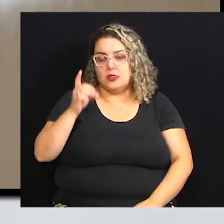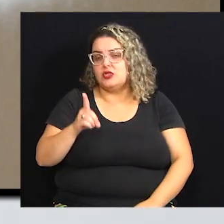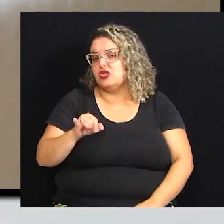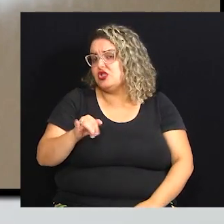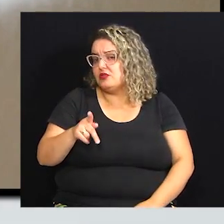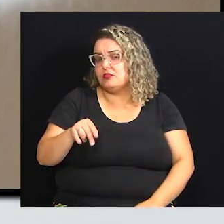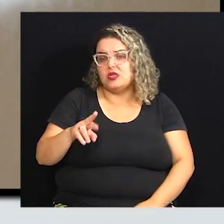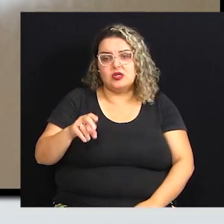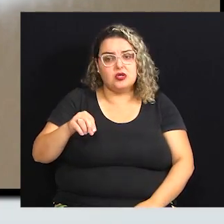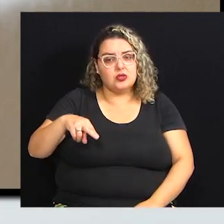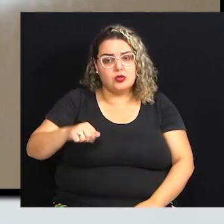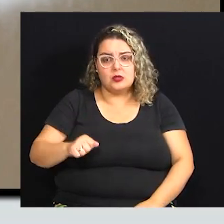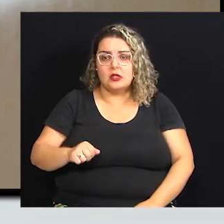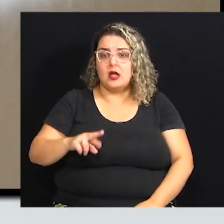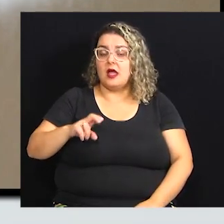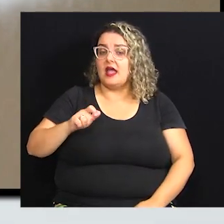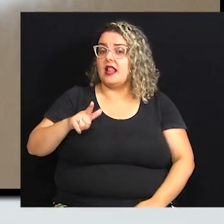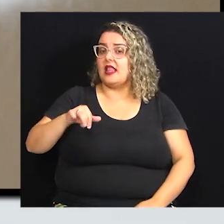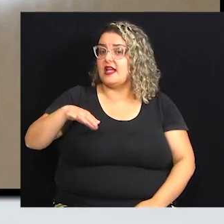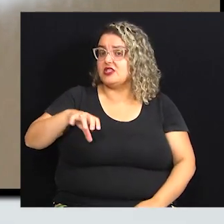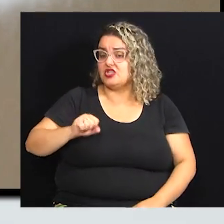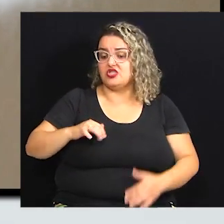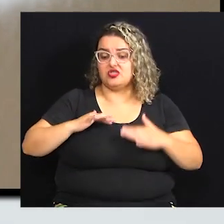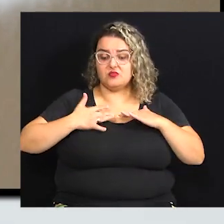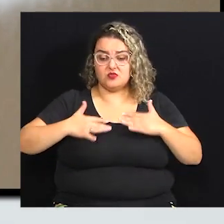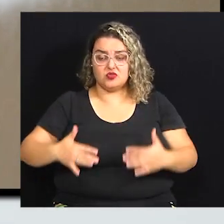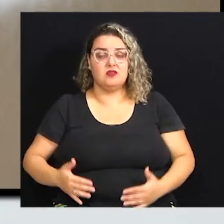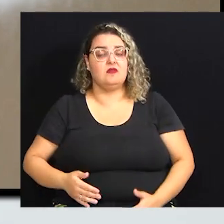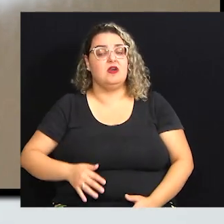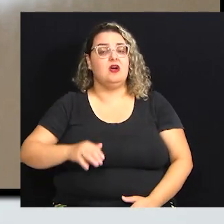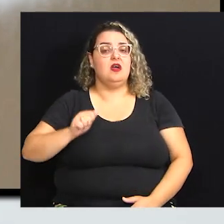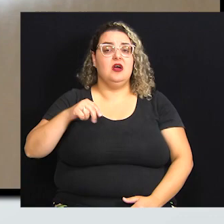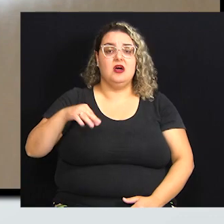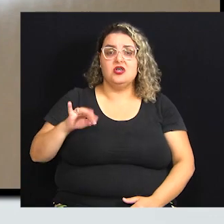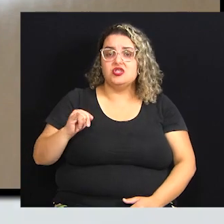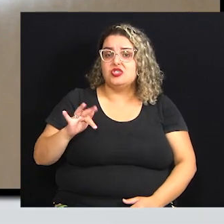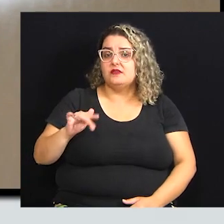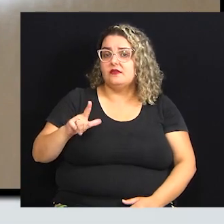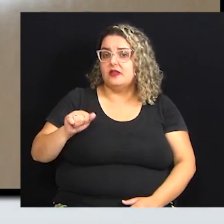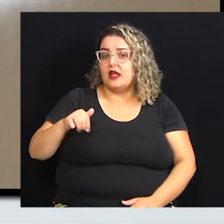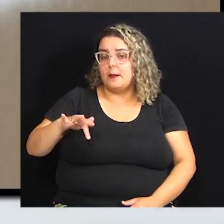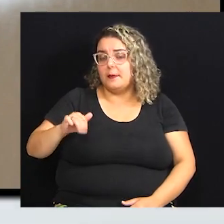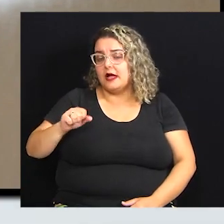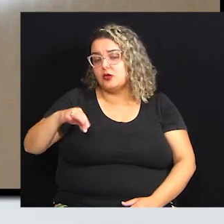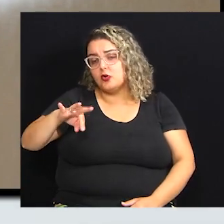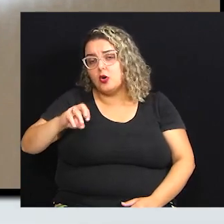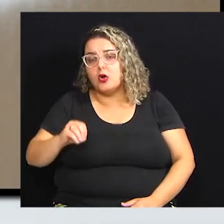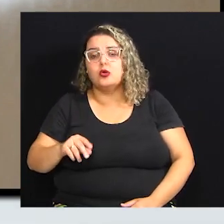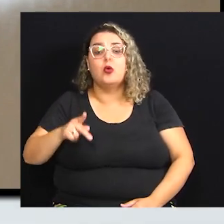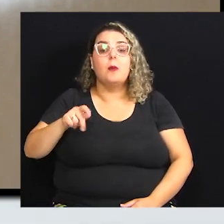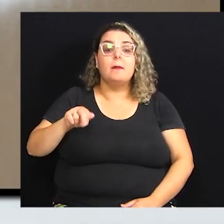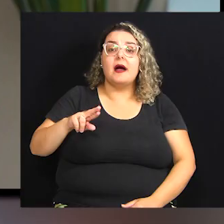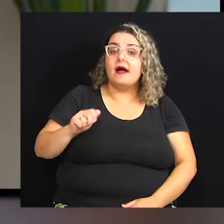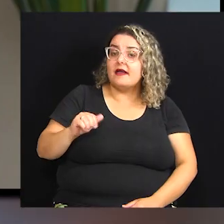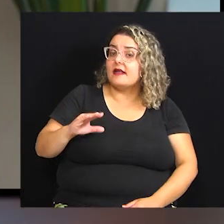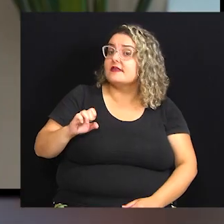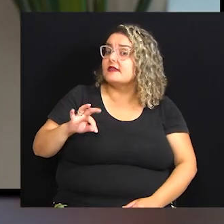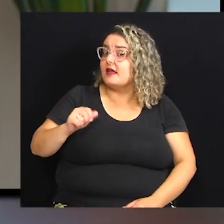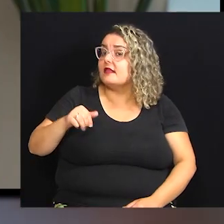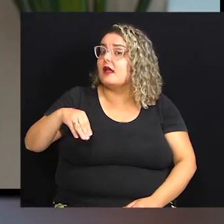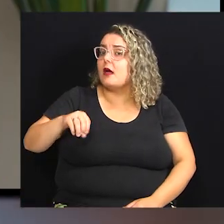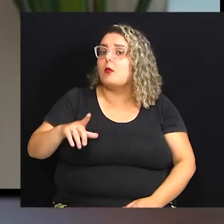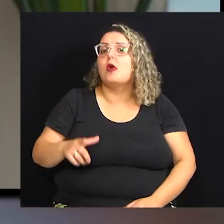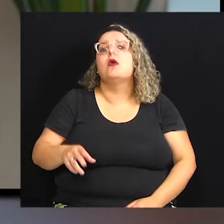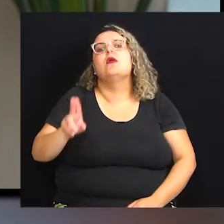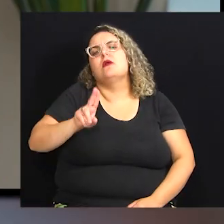eles dipirona, relaxante muscular, anti-inflamatório, paracetamol. Essas medicações que muitas